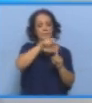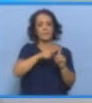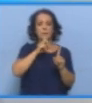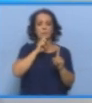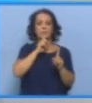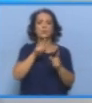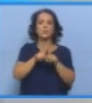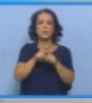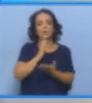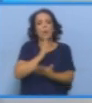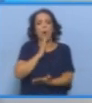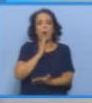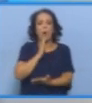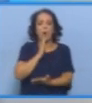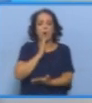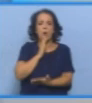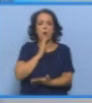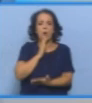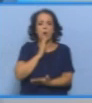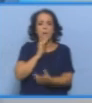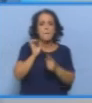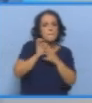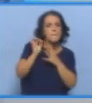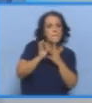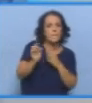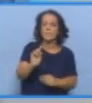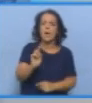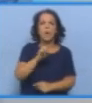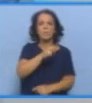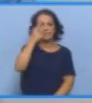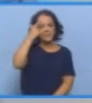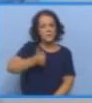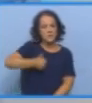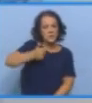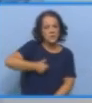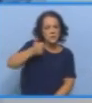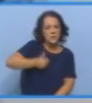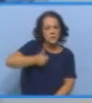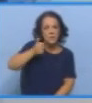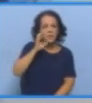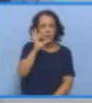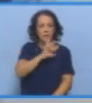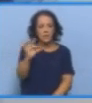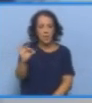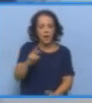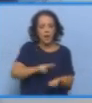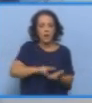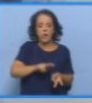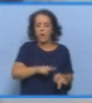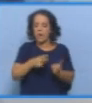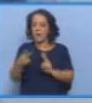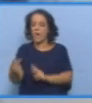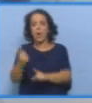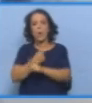ou então análises muito perfeitas. Ele procurava incorporar, digamos assim, ou traduzir em ações concretas, em